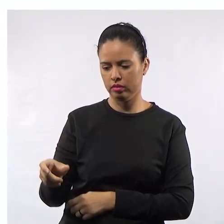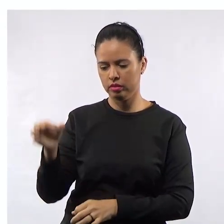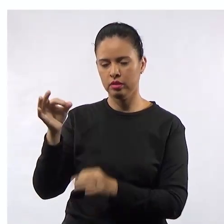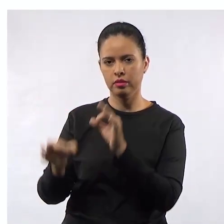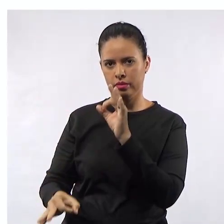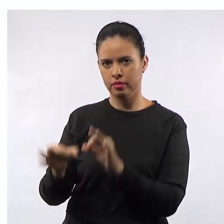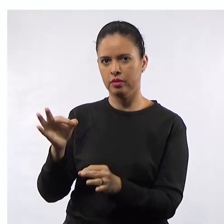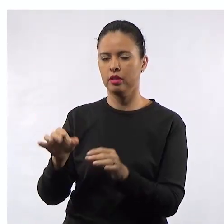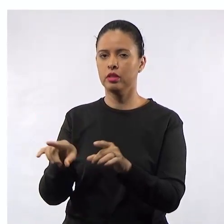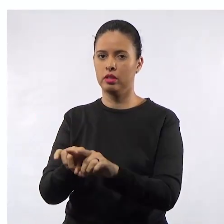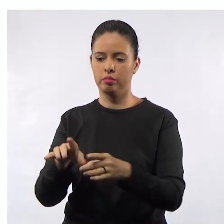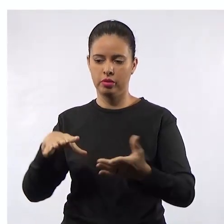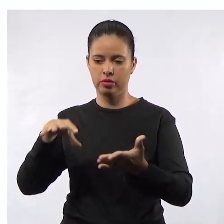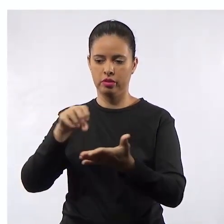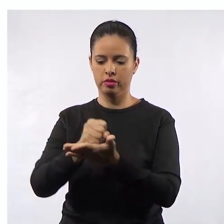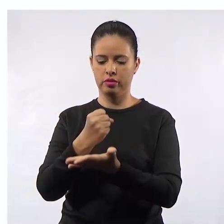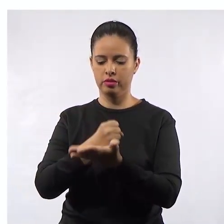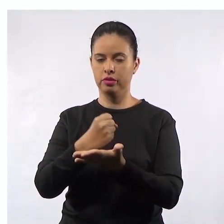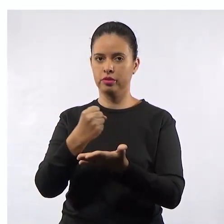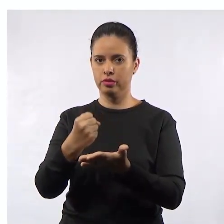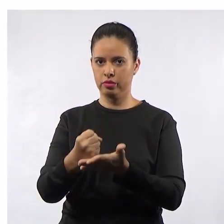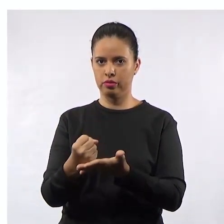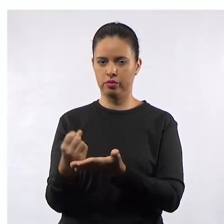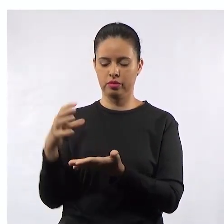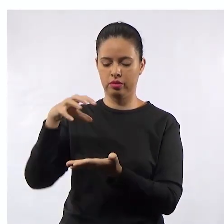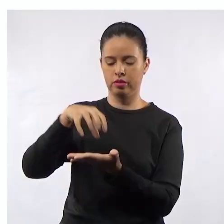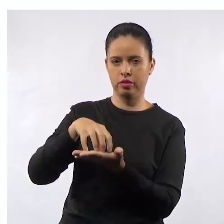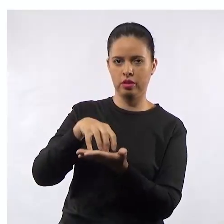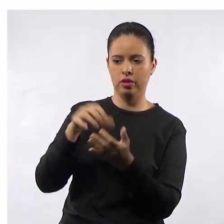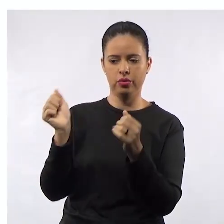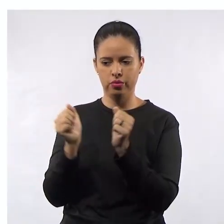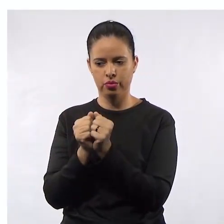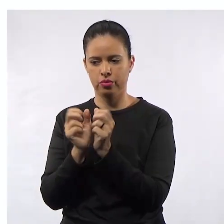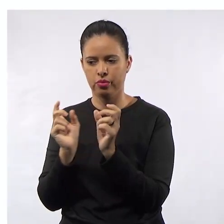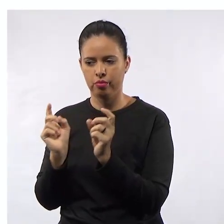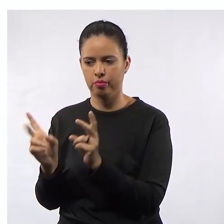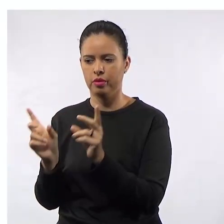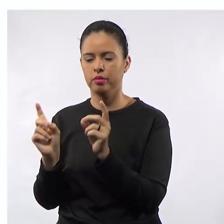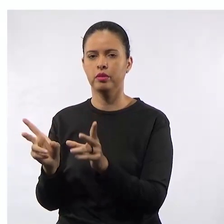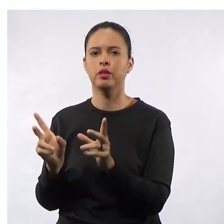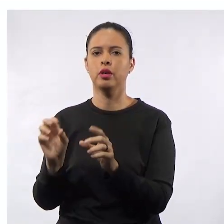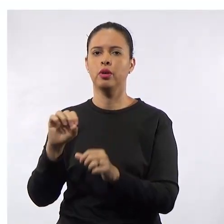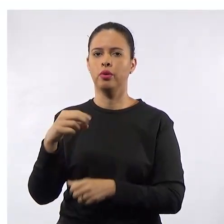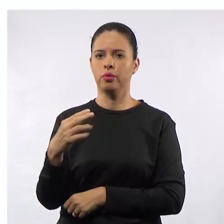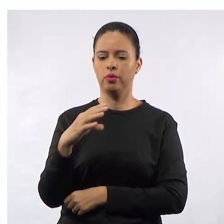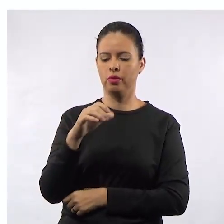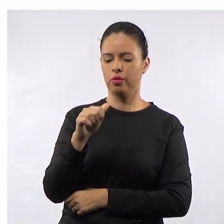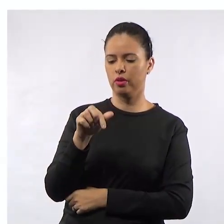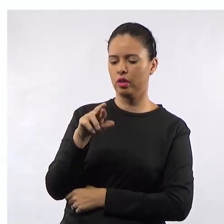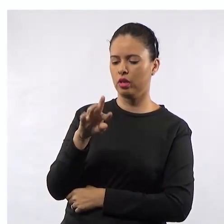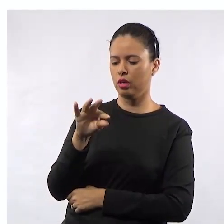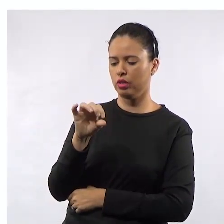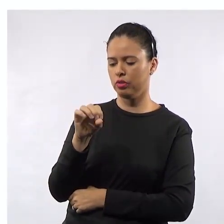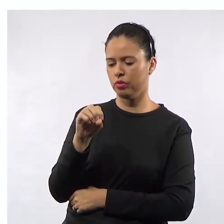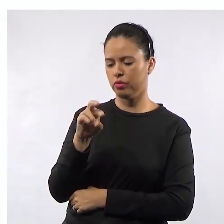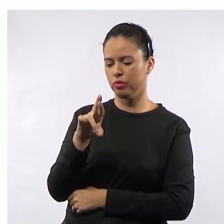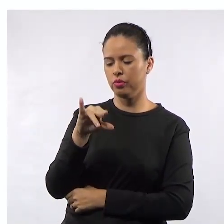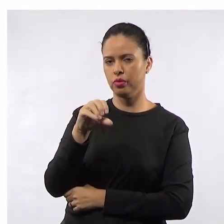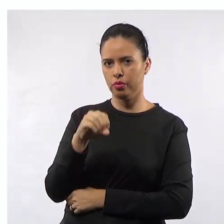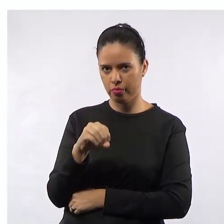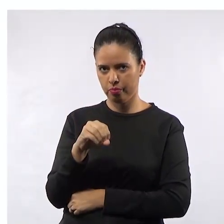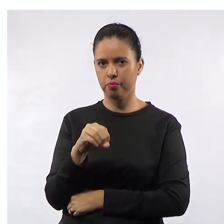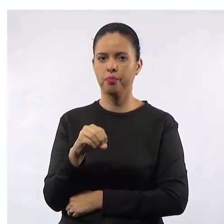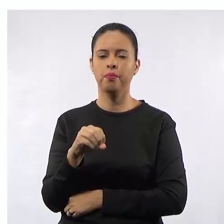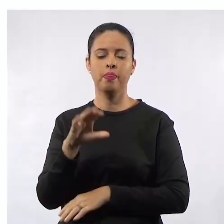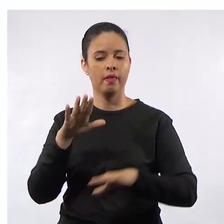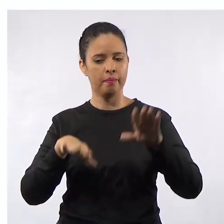registro né é junto ao órgão competente né que pode ser a junta comercial e ou um cartório tá vai depender do